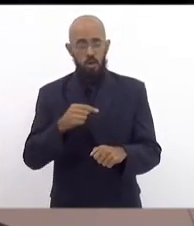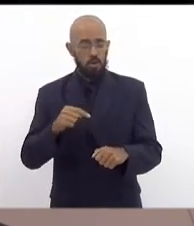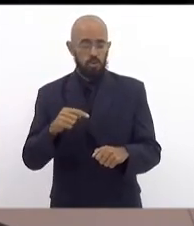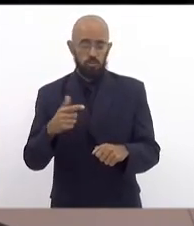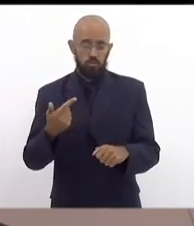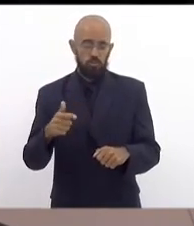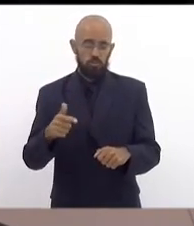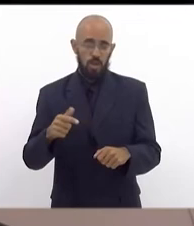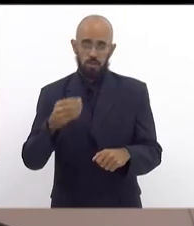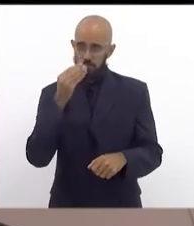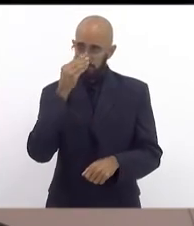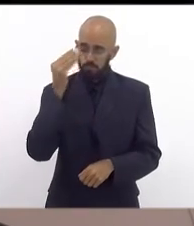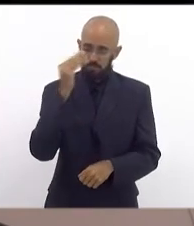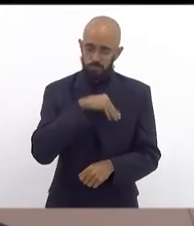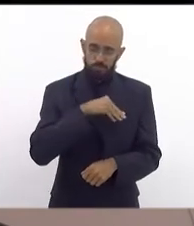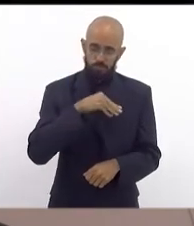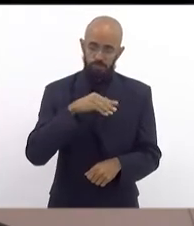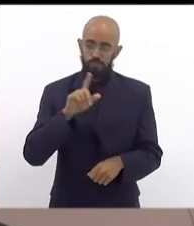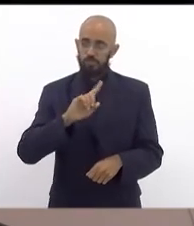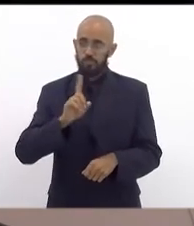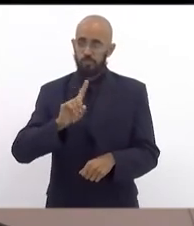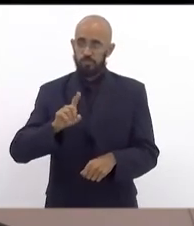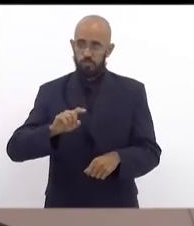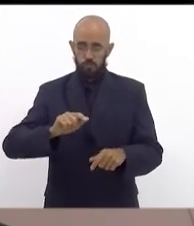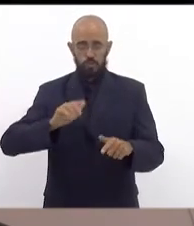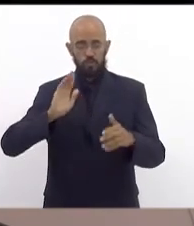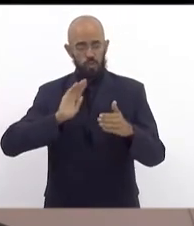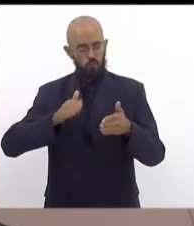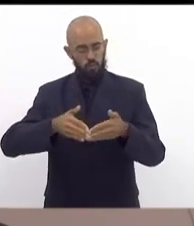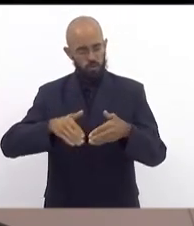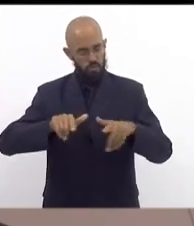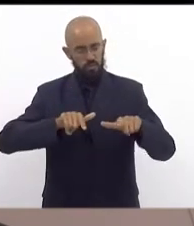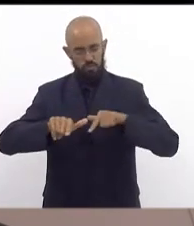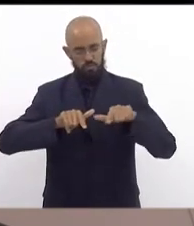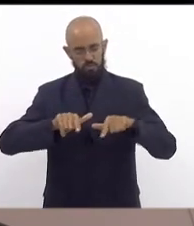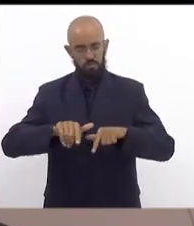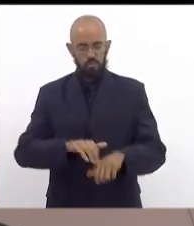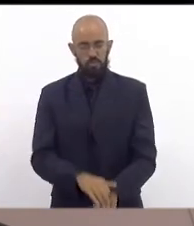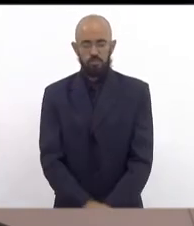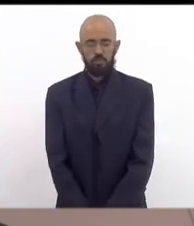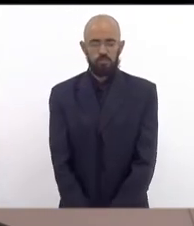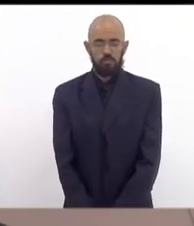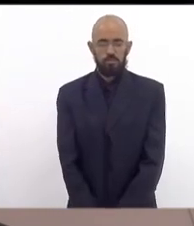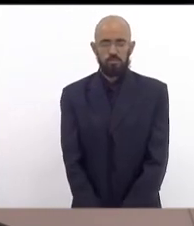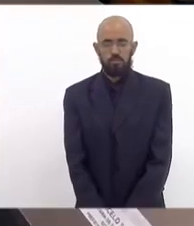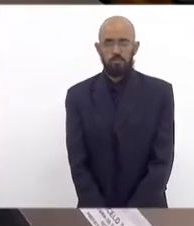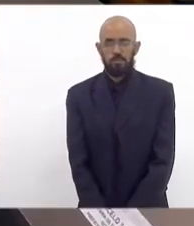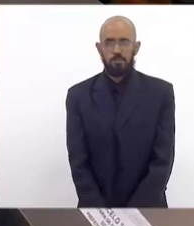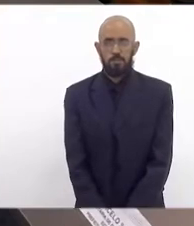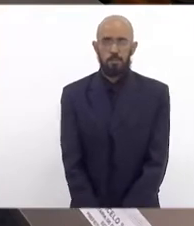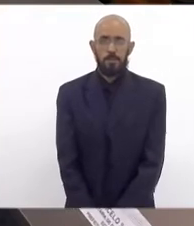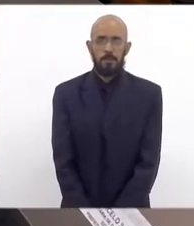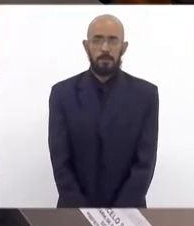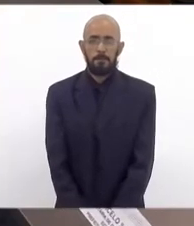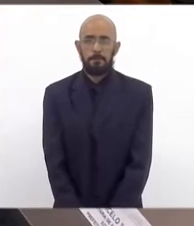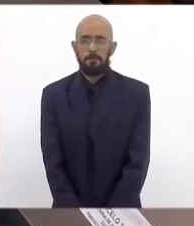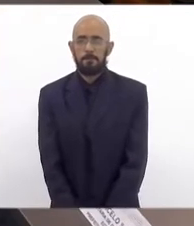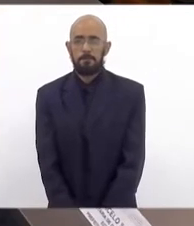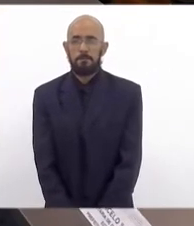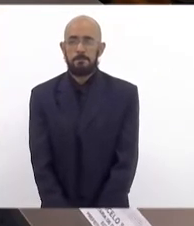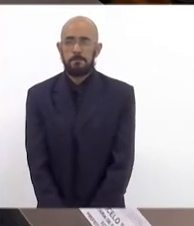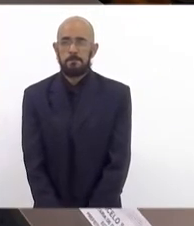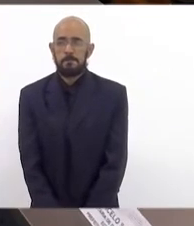deixando de botar bastante empenho para executar essa tarefa E aí o